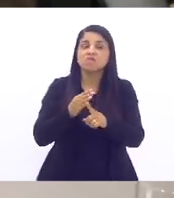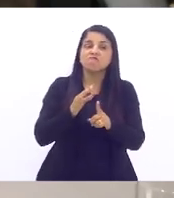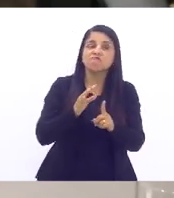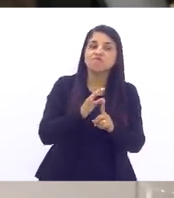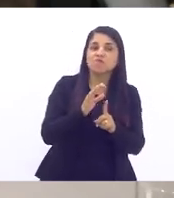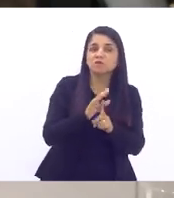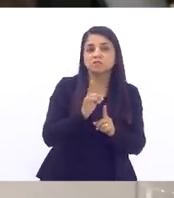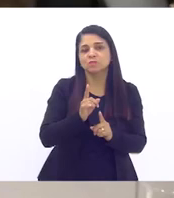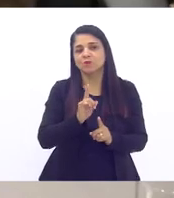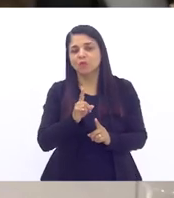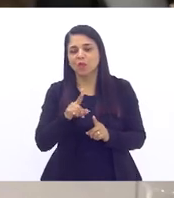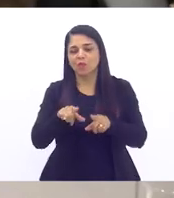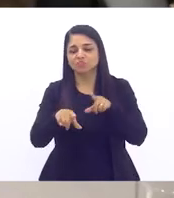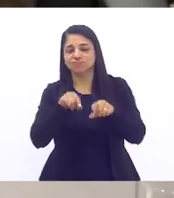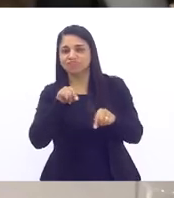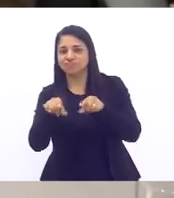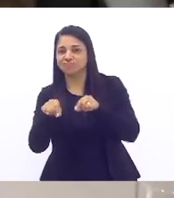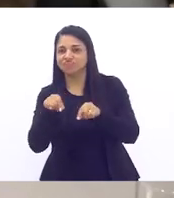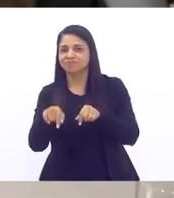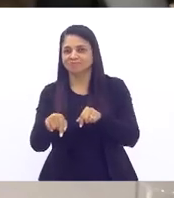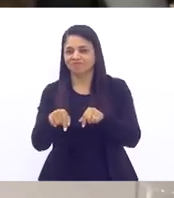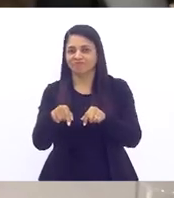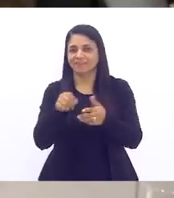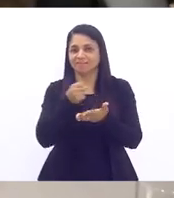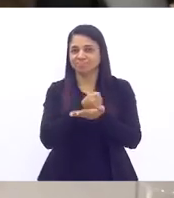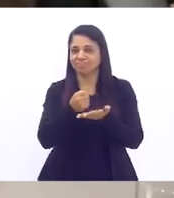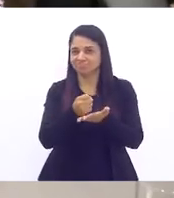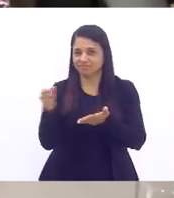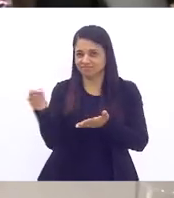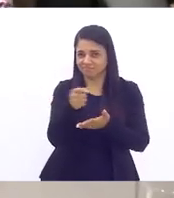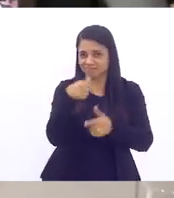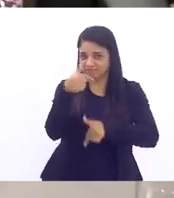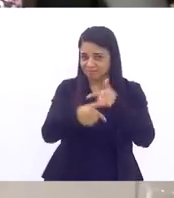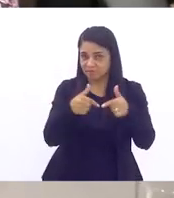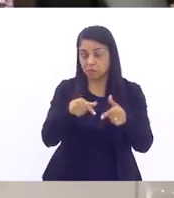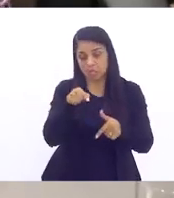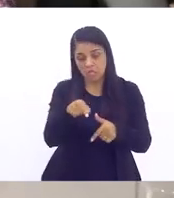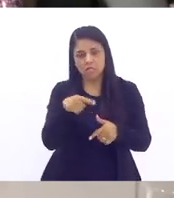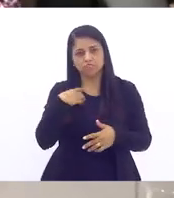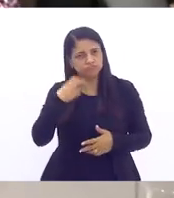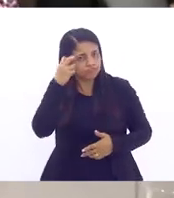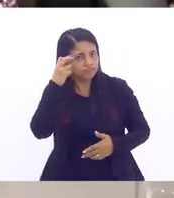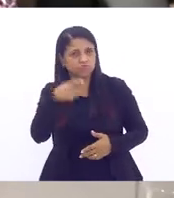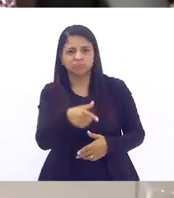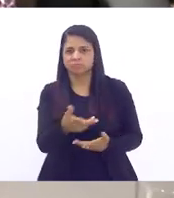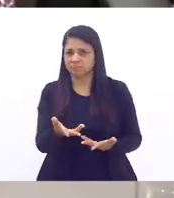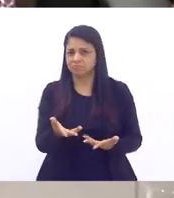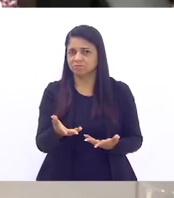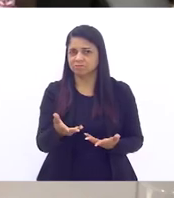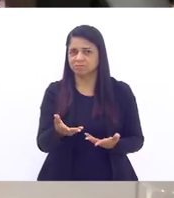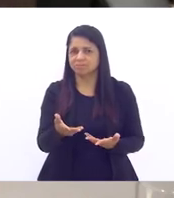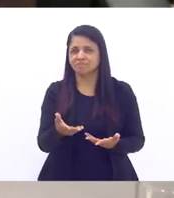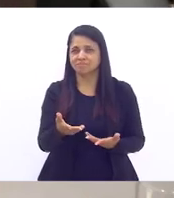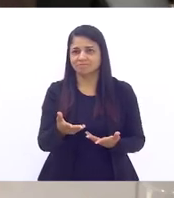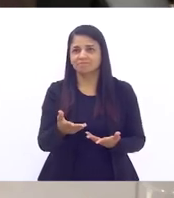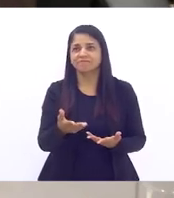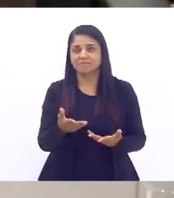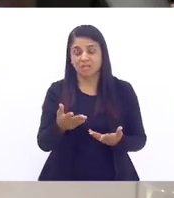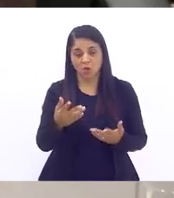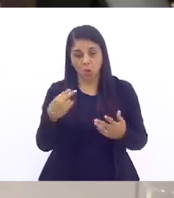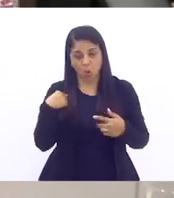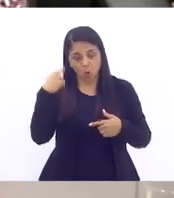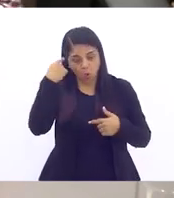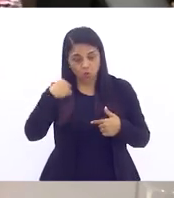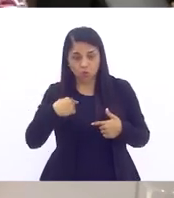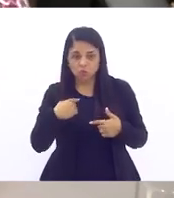ser chamado porque pela qualificações que ele tem já era para ter sido chamado né então não sei se isso vai incluso nesse projeto